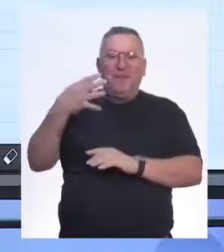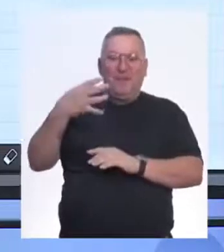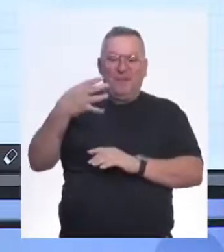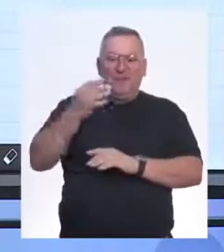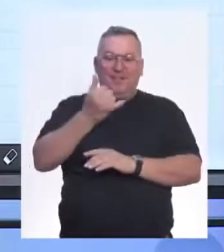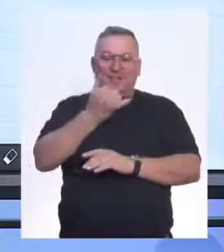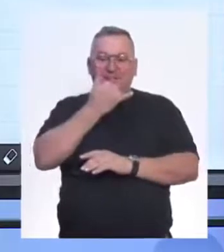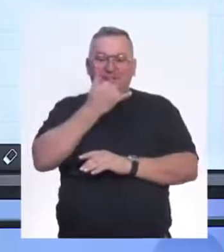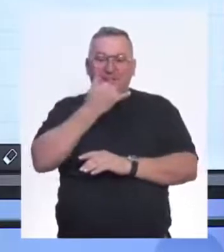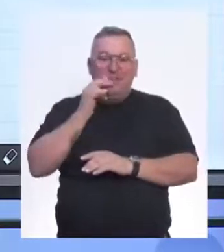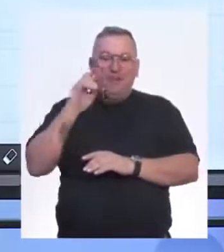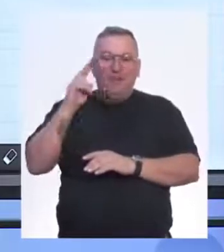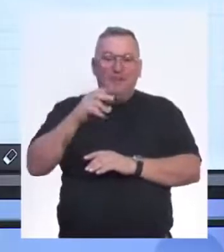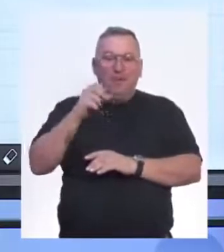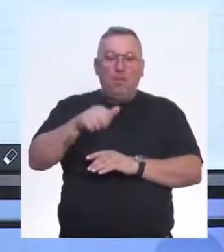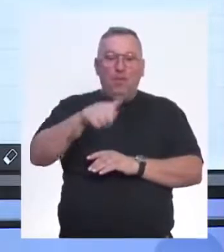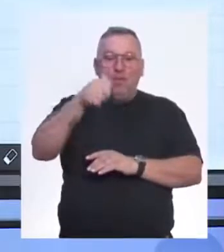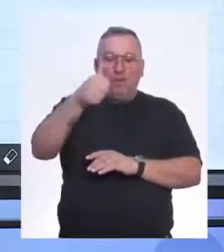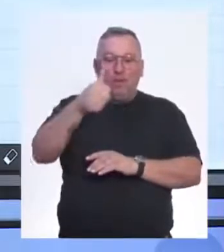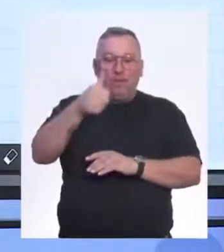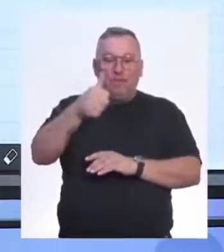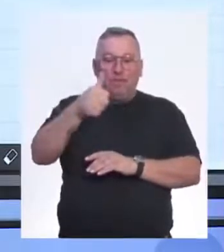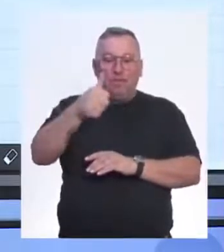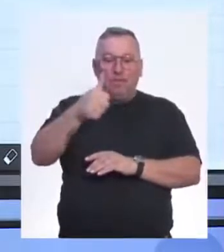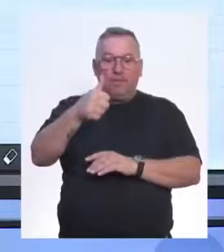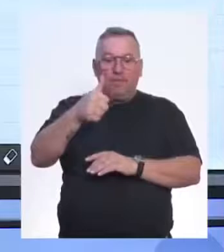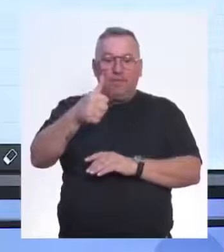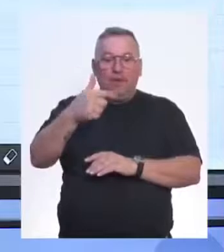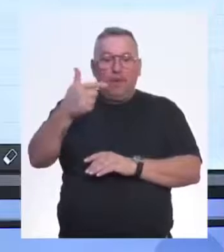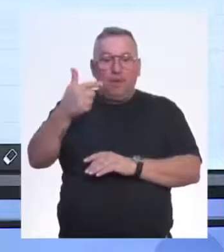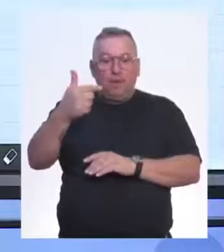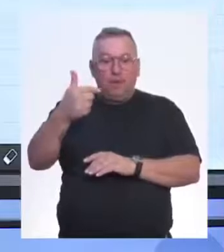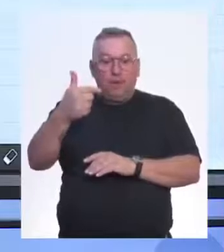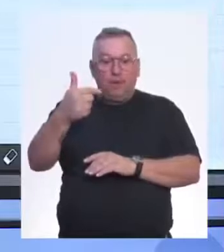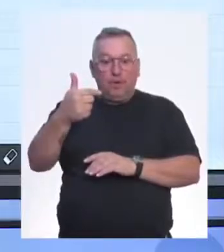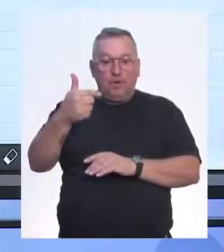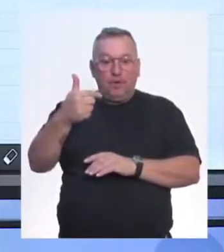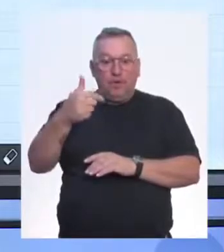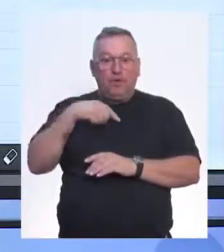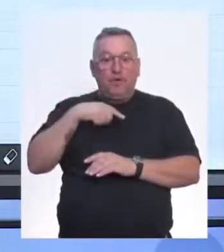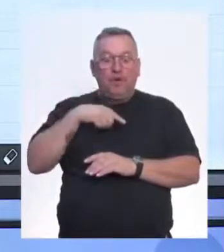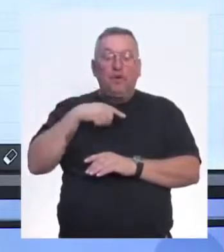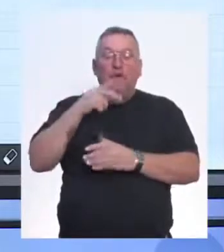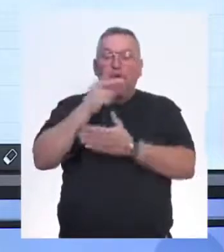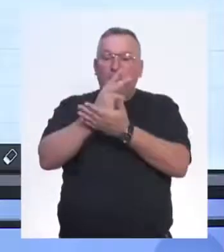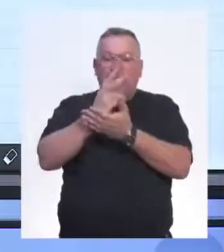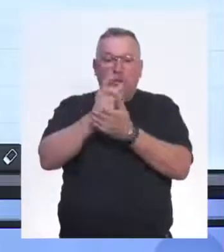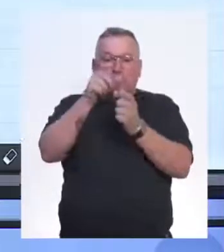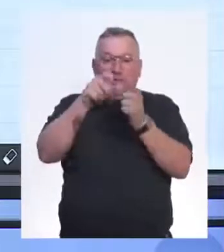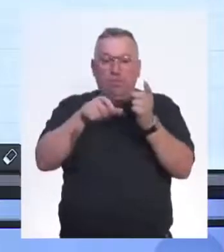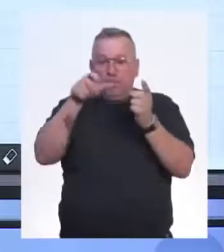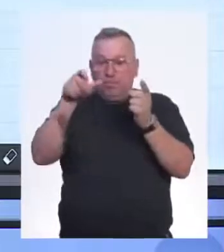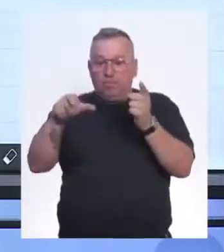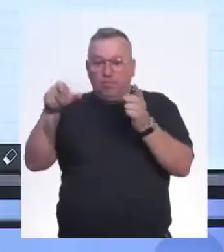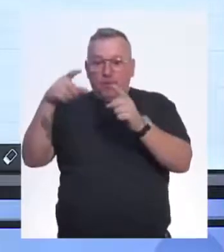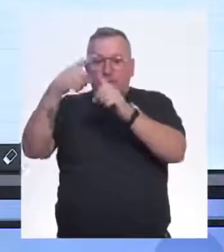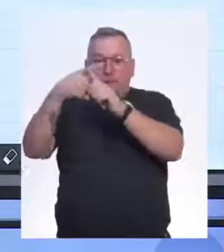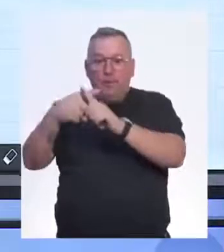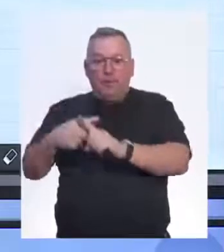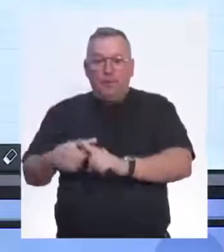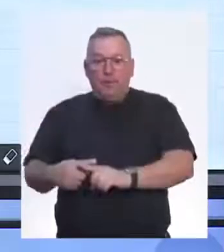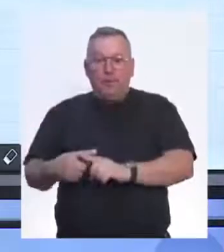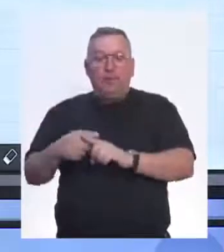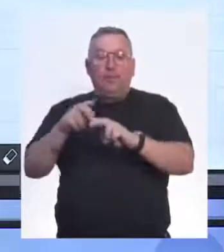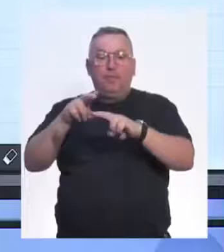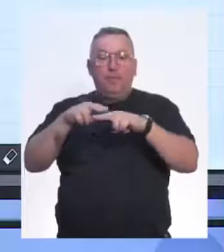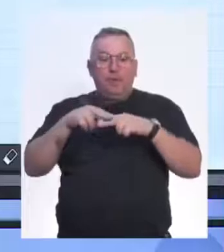desculpa. Você vê o primeiro número que aparece, que vai ser o 12. O 12 vai estar em comum nas 3. Ele vai aparecer nas 3 tabuadas.